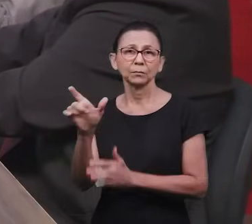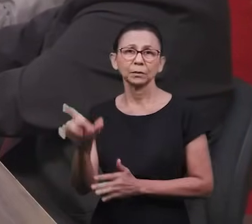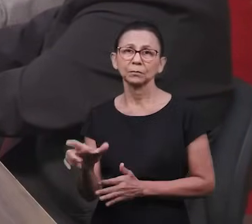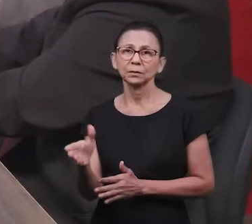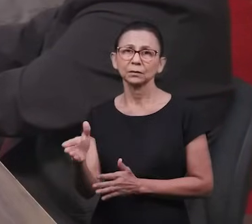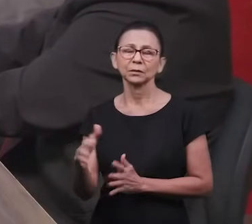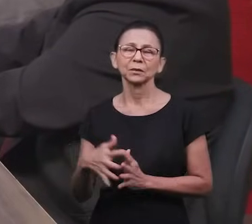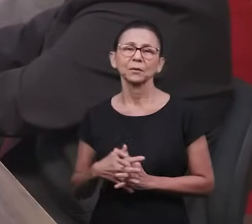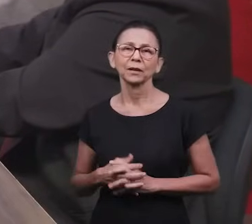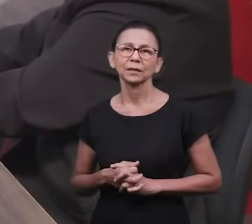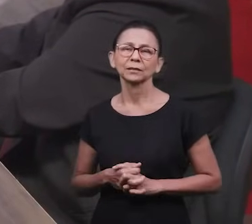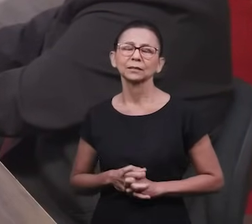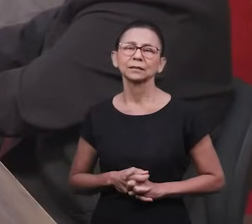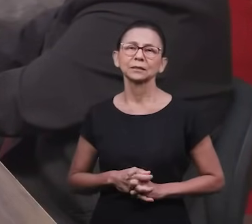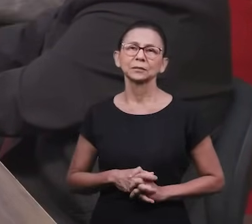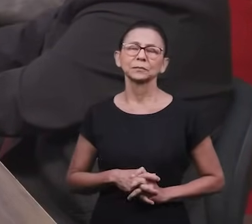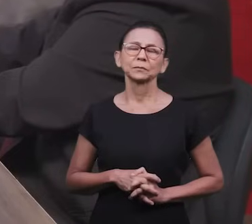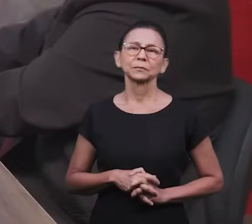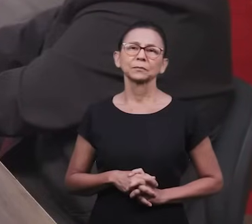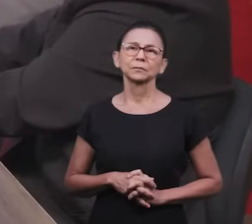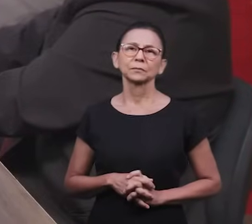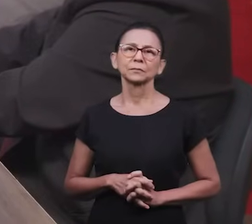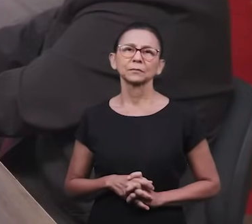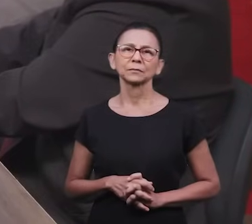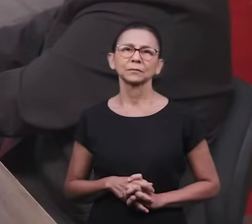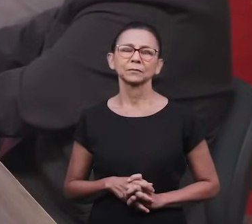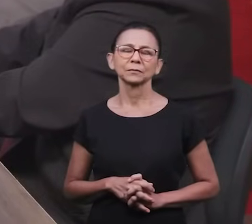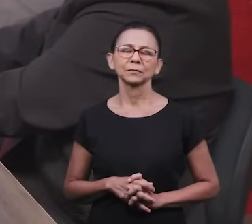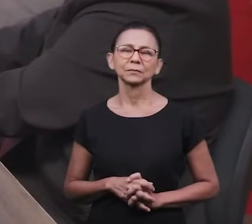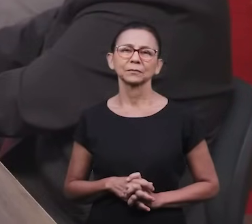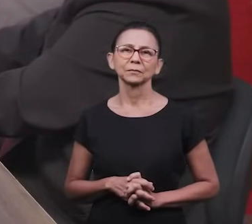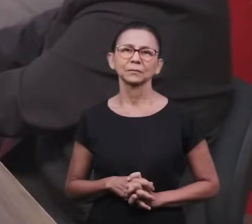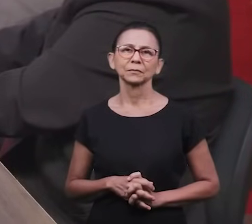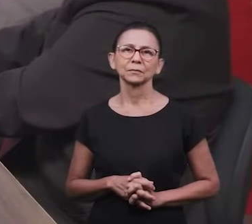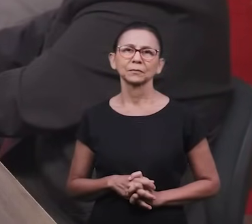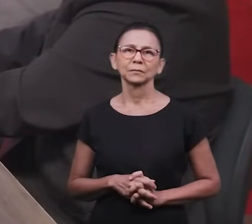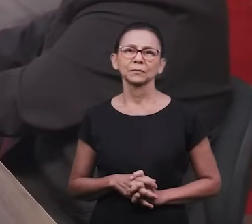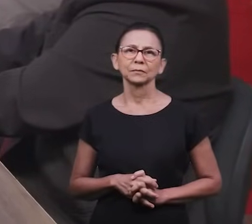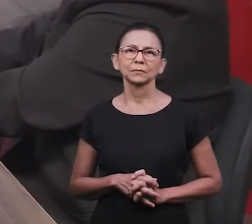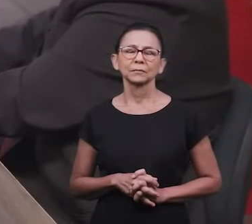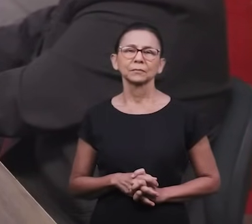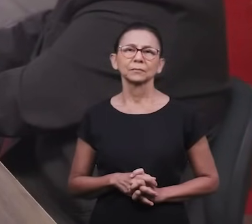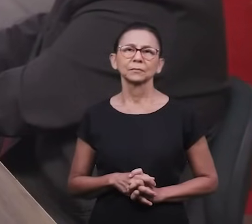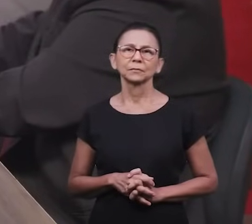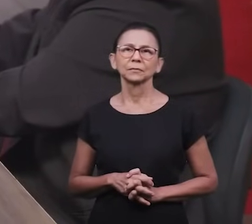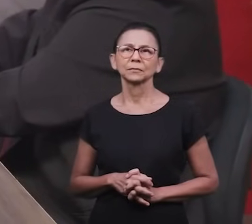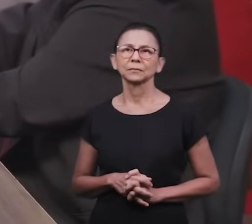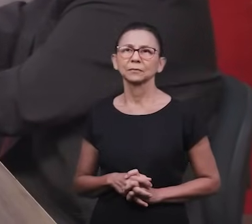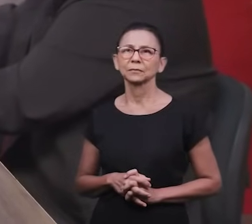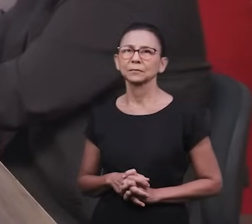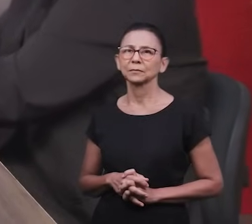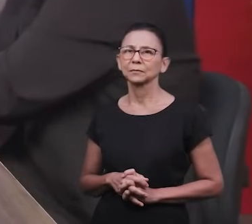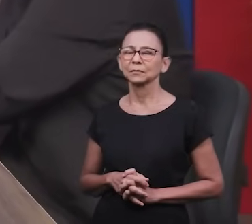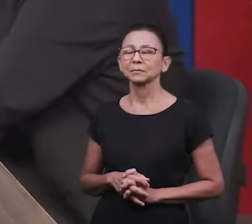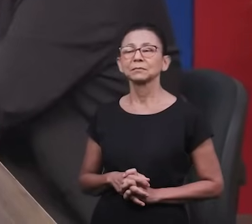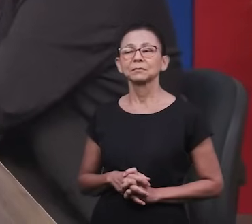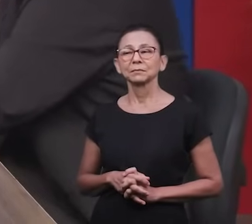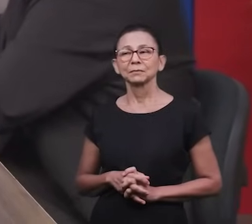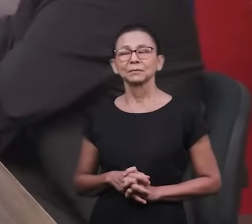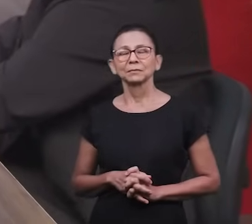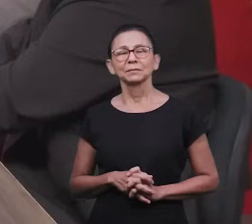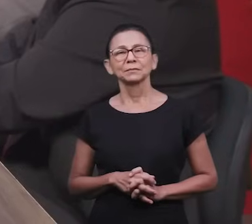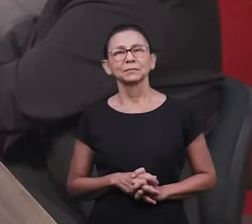ele propôs a orar pelo irmão. E aí... Irmão não, né? Ele já se tornou irmão. Veio se tornar um irmão, né? Hoje é um irmão. Ele já